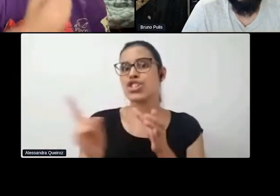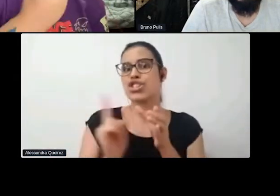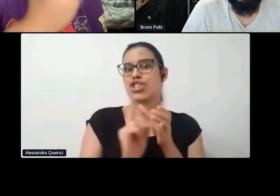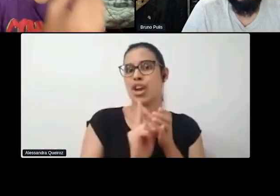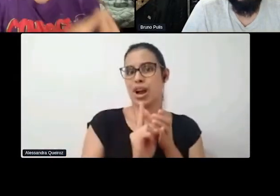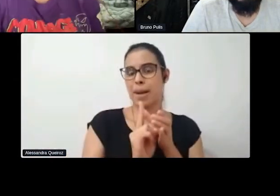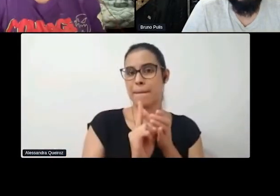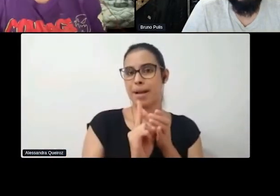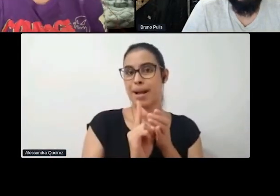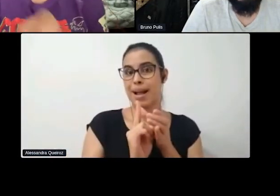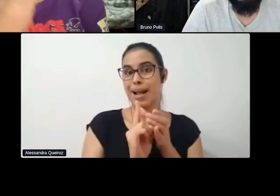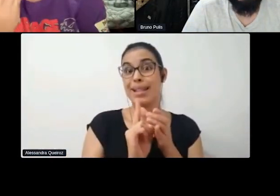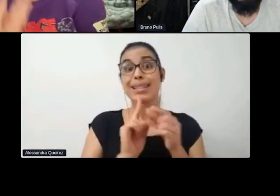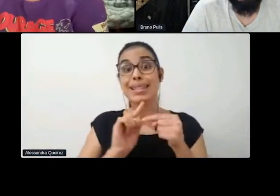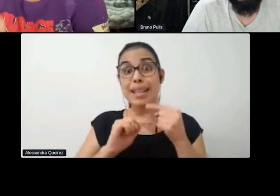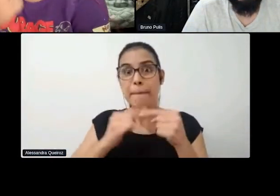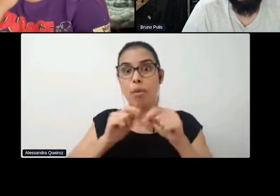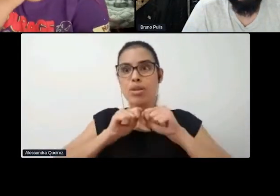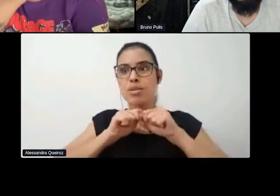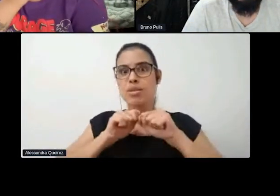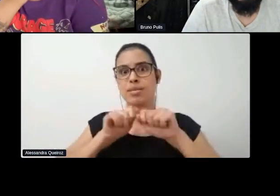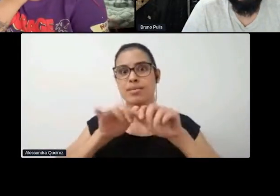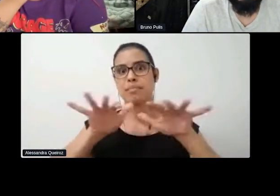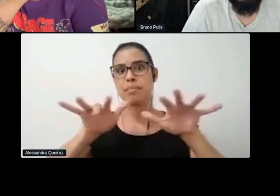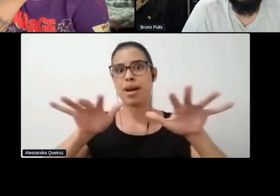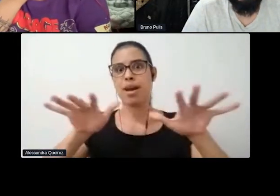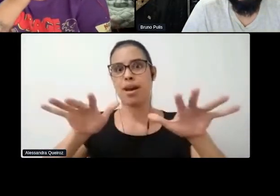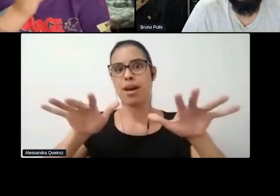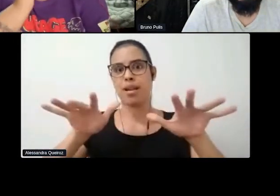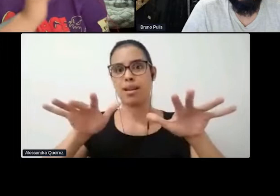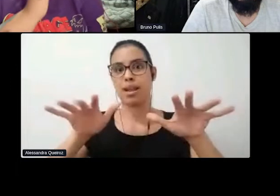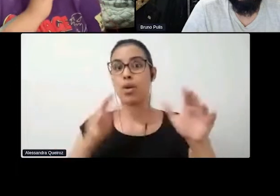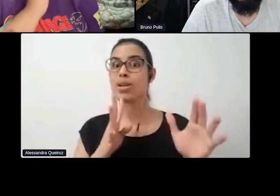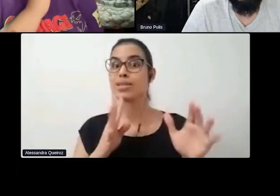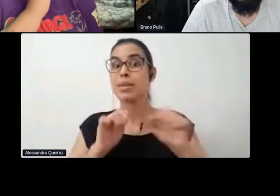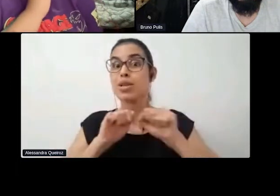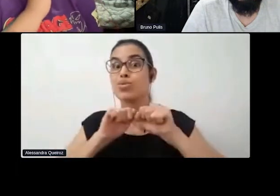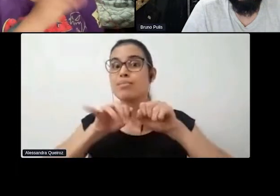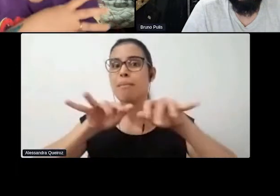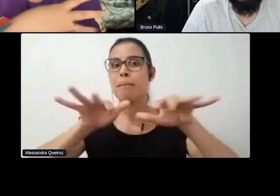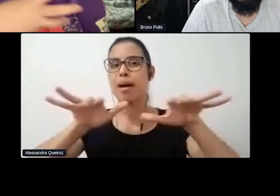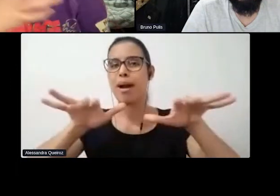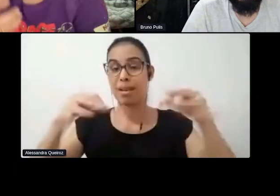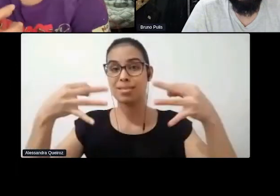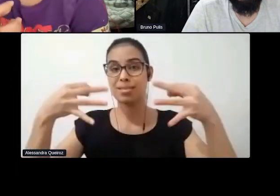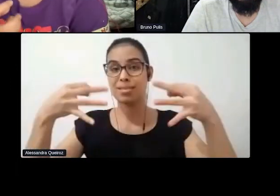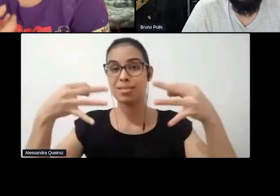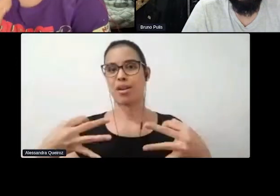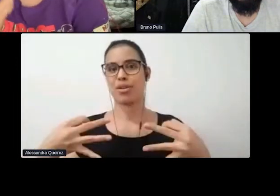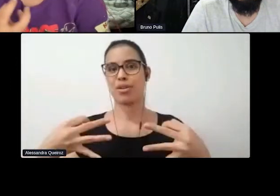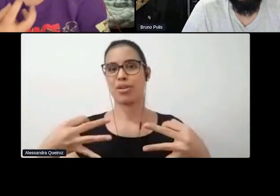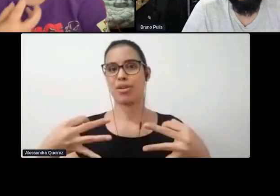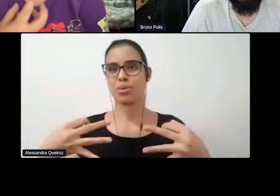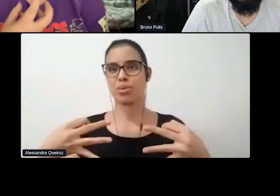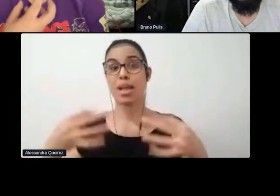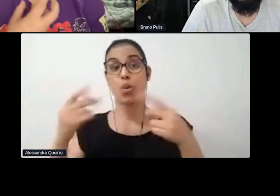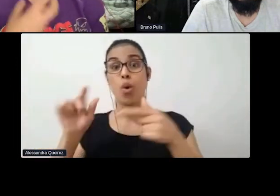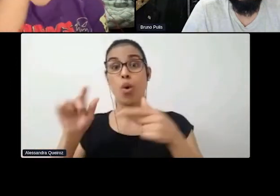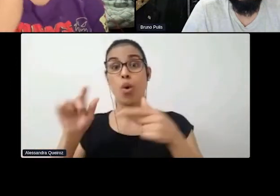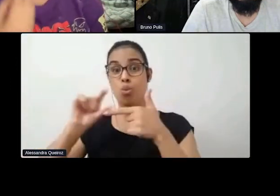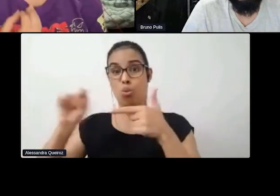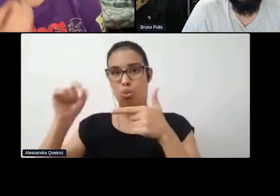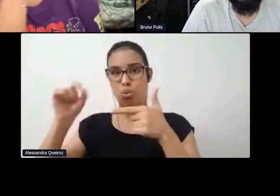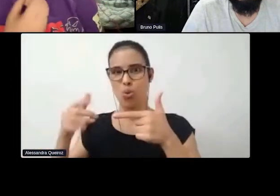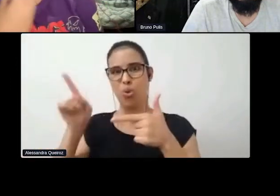replicar o conhecimento da forma certa. Pegando um pouquinho a estratégia da Google, o que eles fizeram